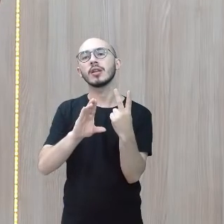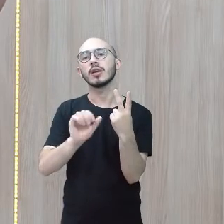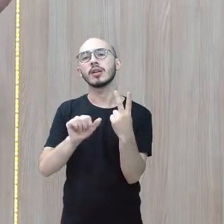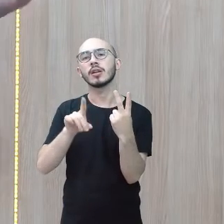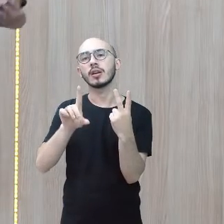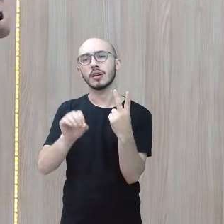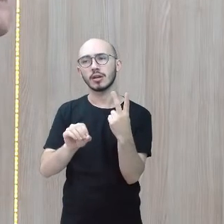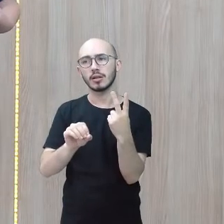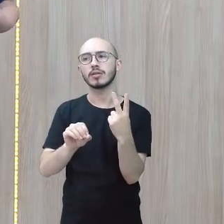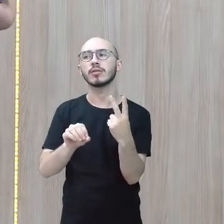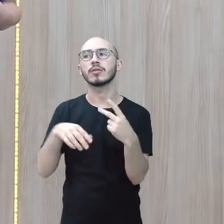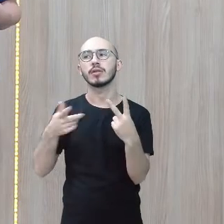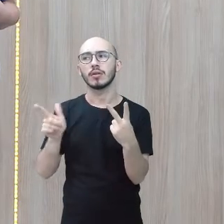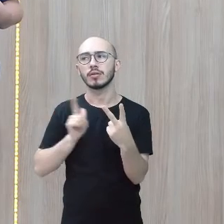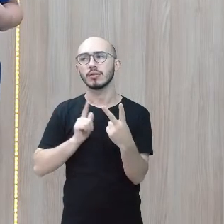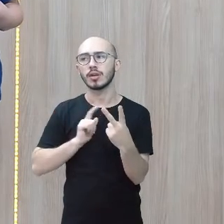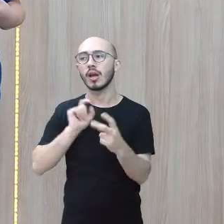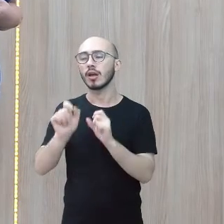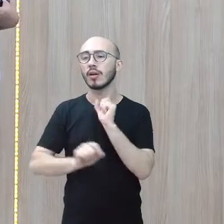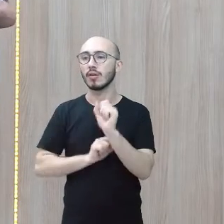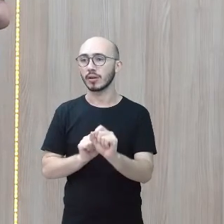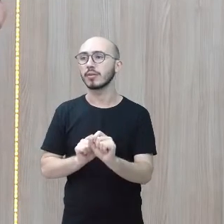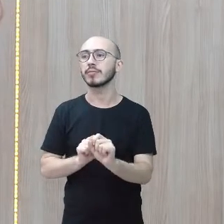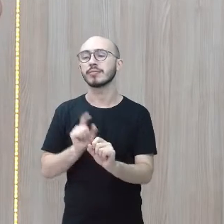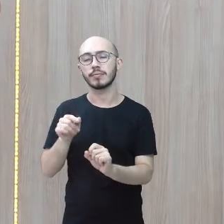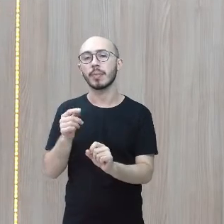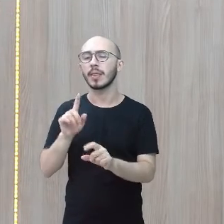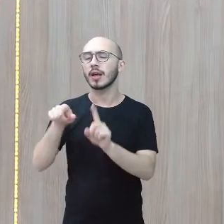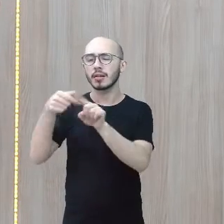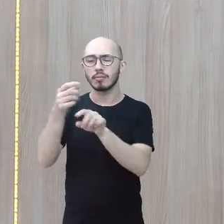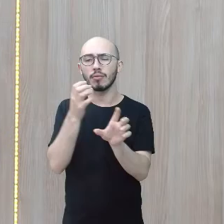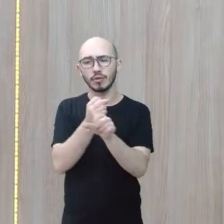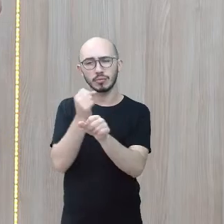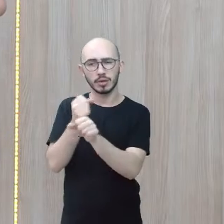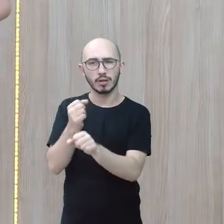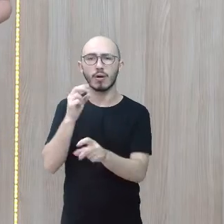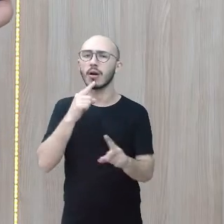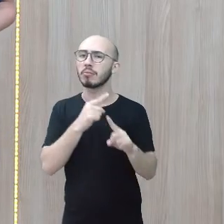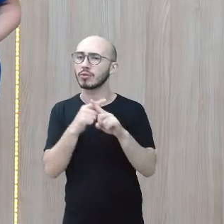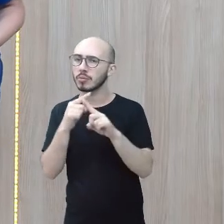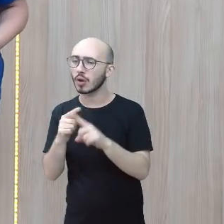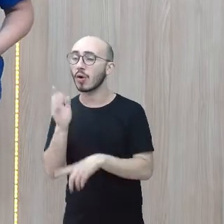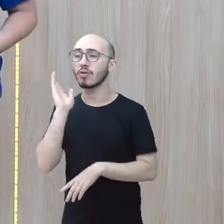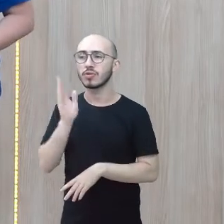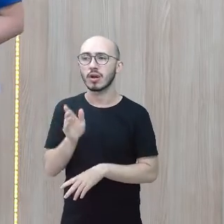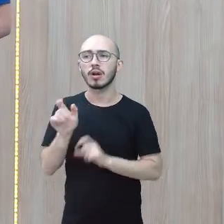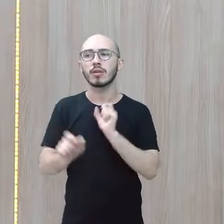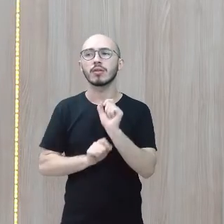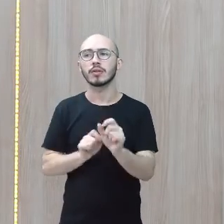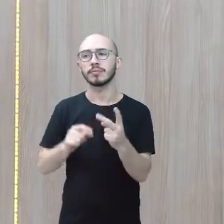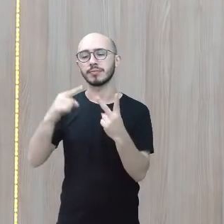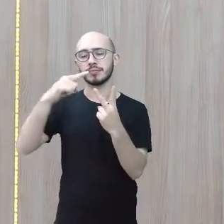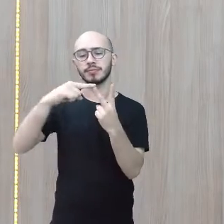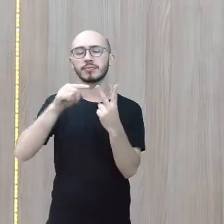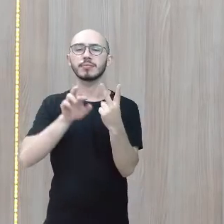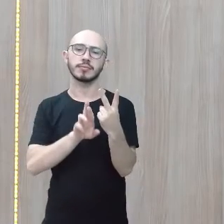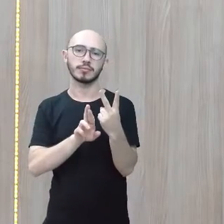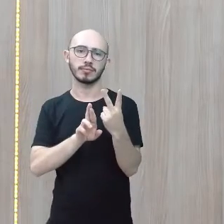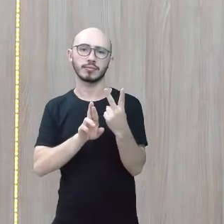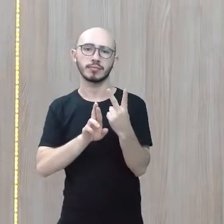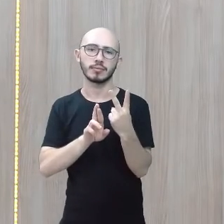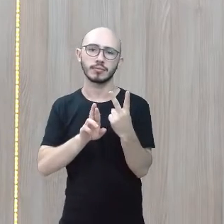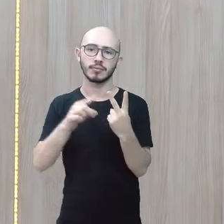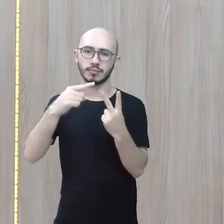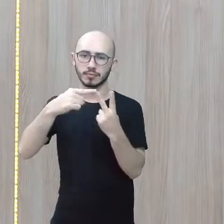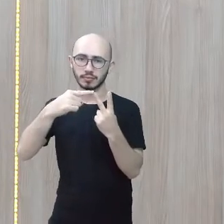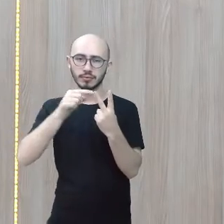fase final, né, da resposta, depois que a gente multiplicou lá a quantidade de vezes do expoente, ela vai ficar dentro da raiz,